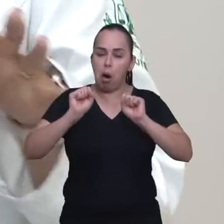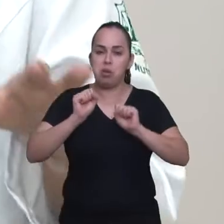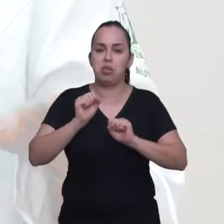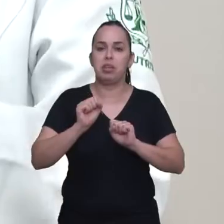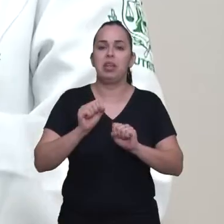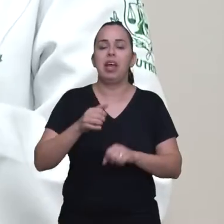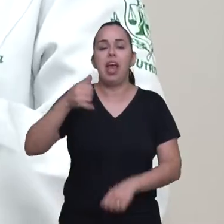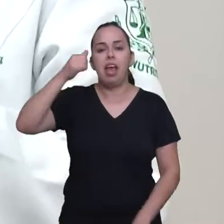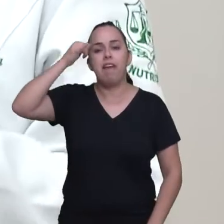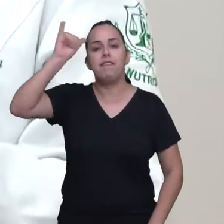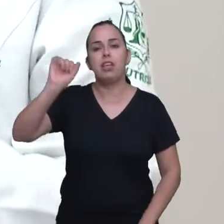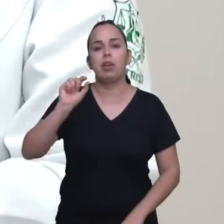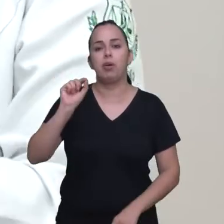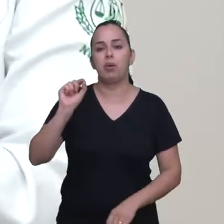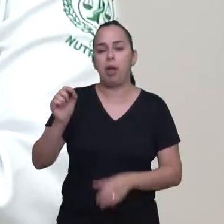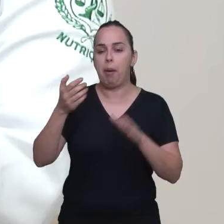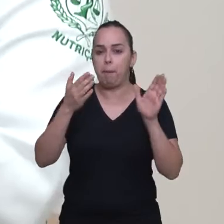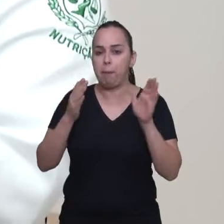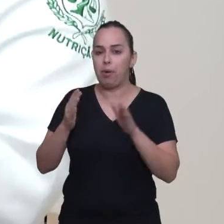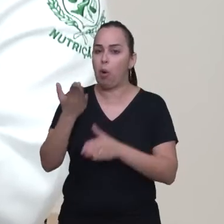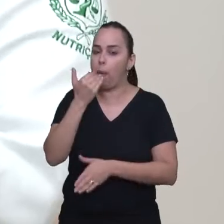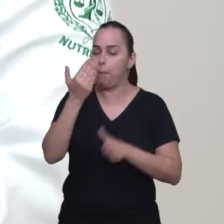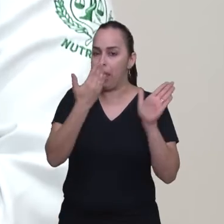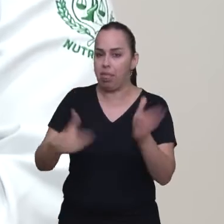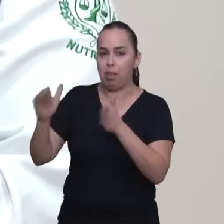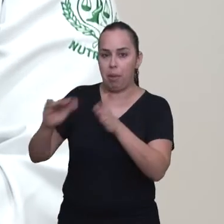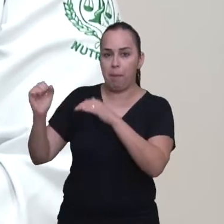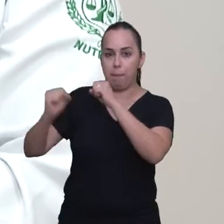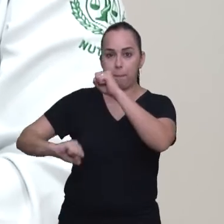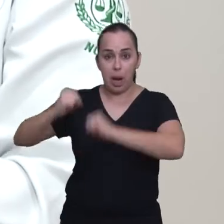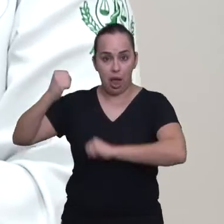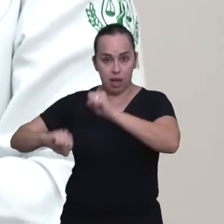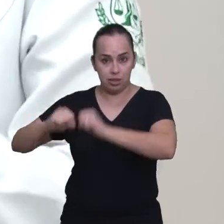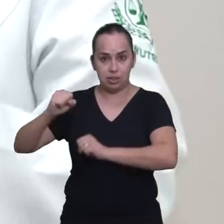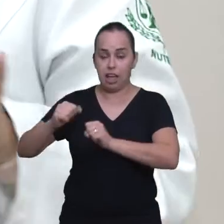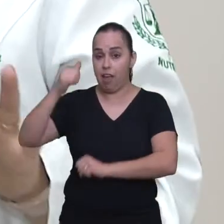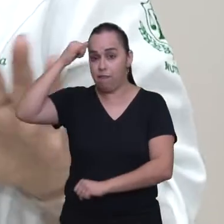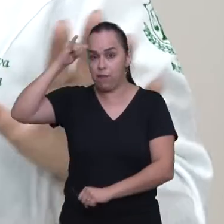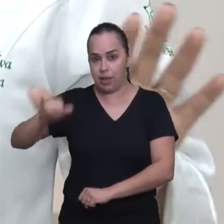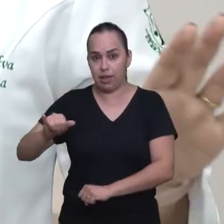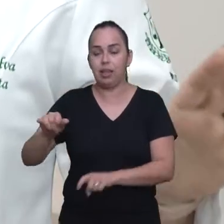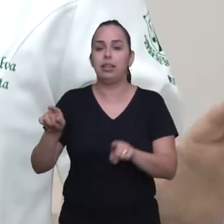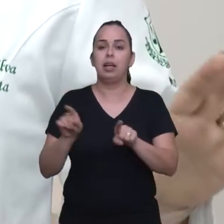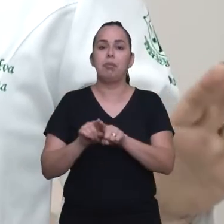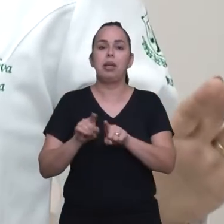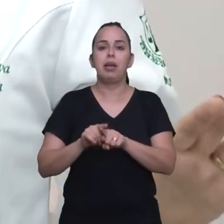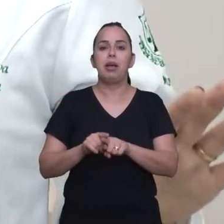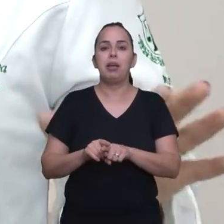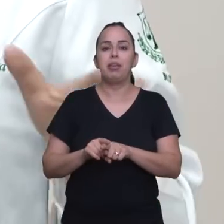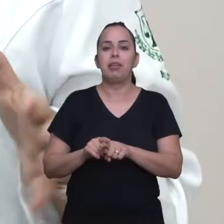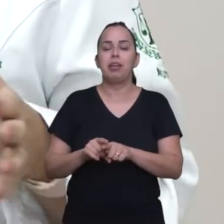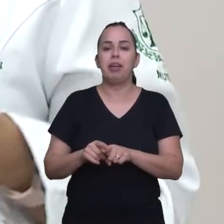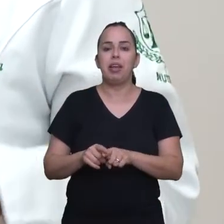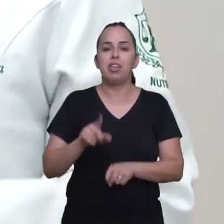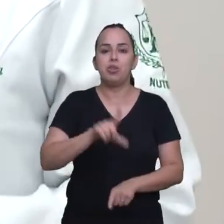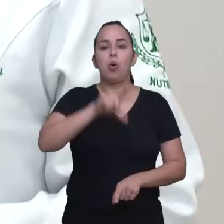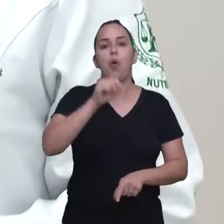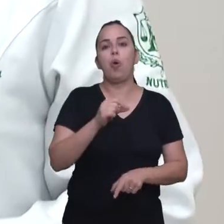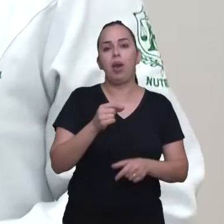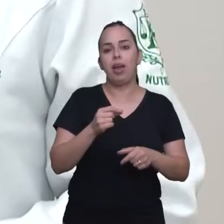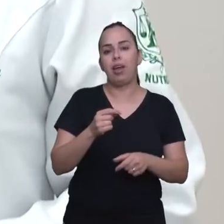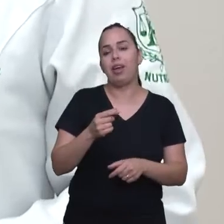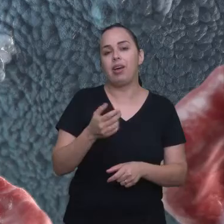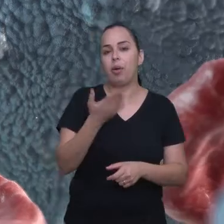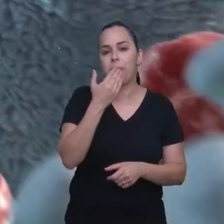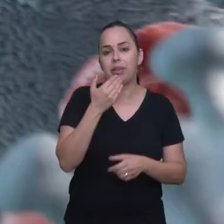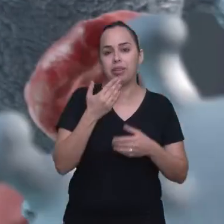de todos. Tentar evitar o máximo possível o que é industrializado, né? E tentar dar prioridade para os alimentos mais